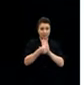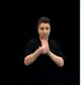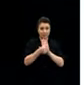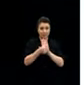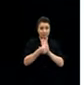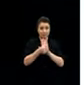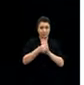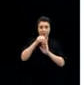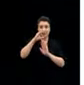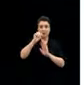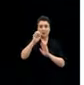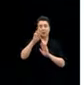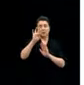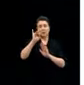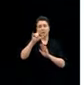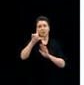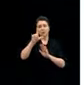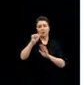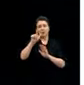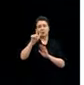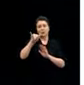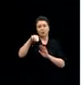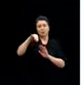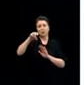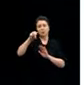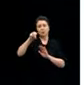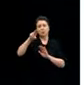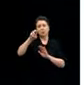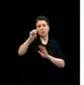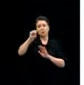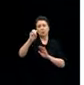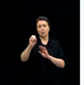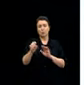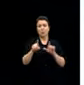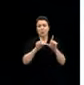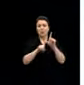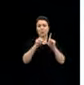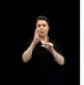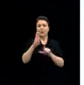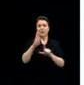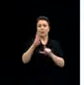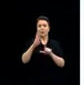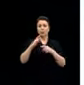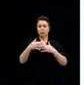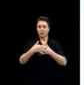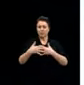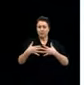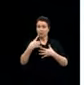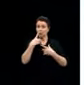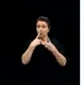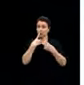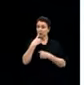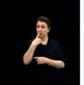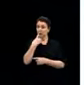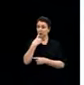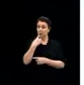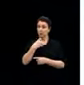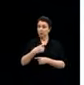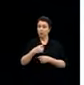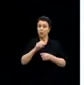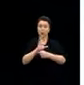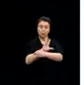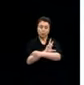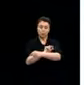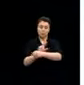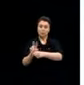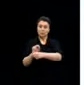no tecido cartilaginoso. Letra B, tecido sanguíneo. Letra C,